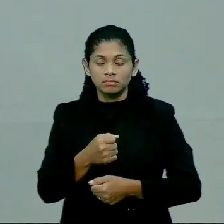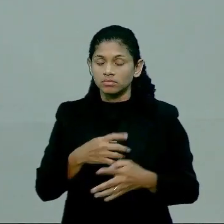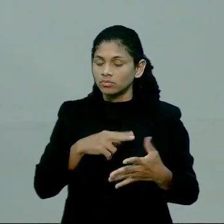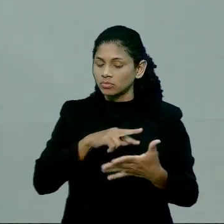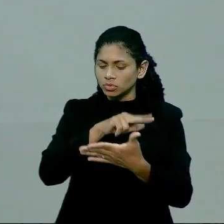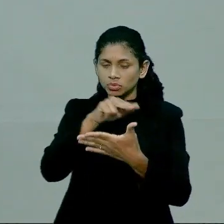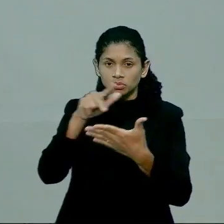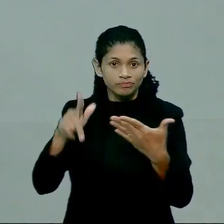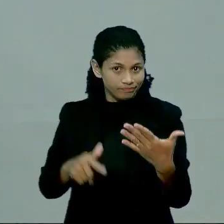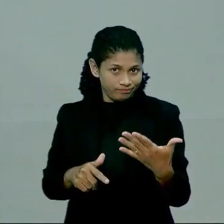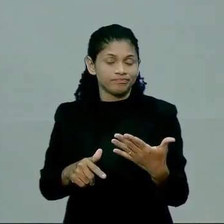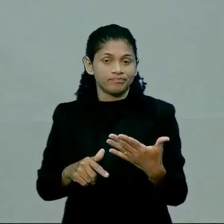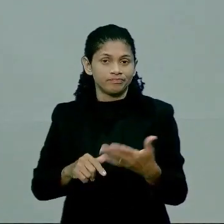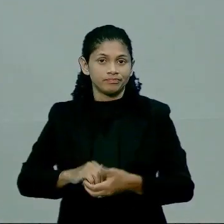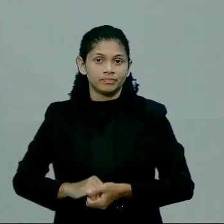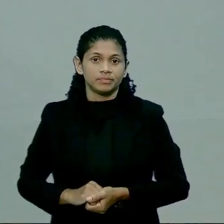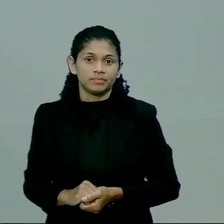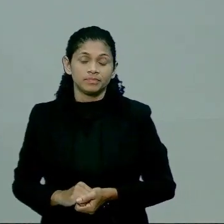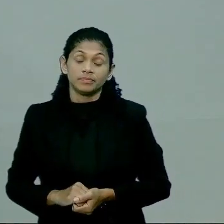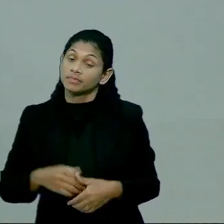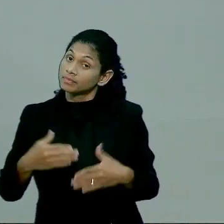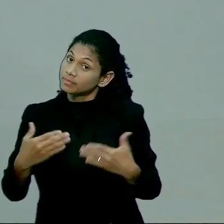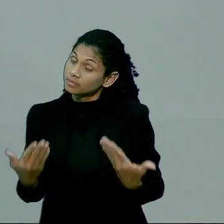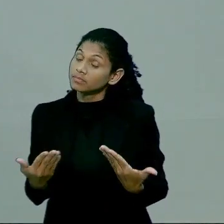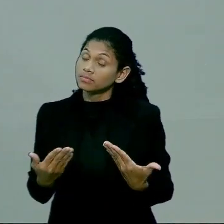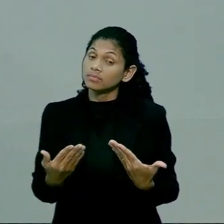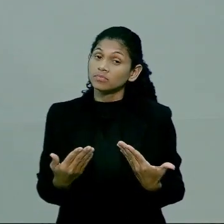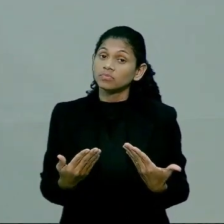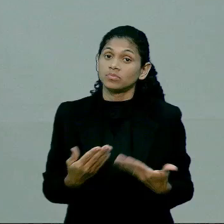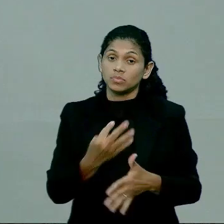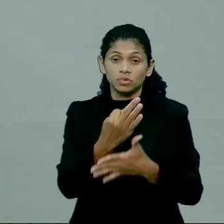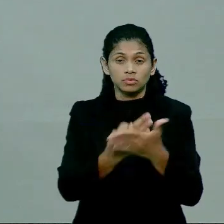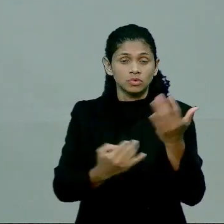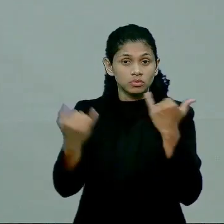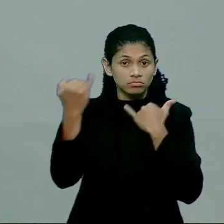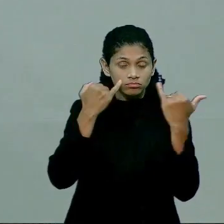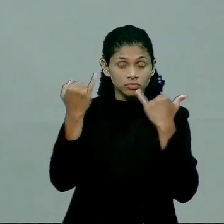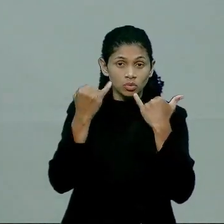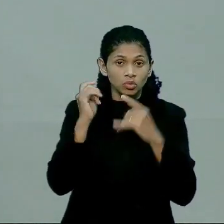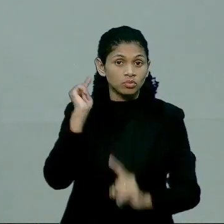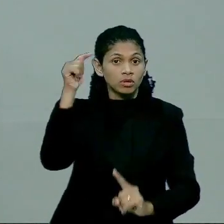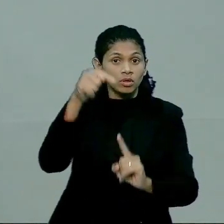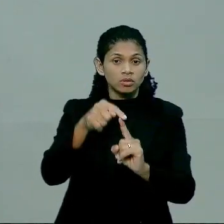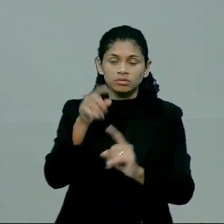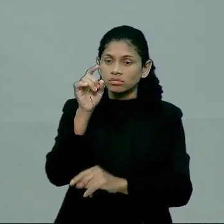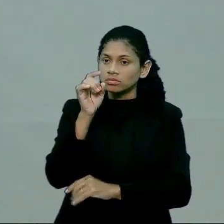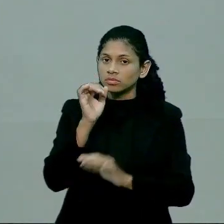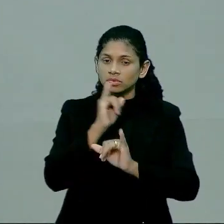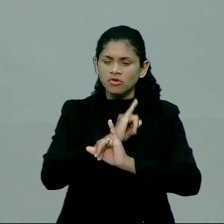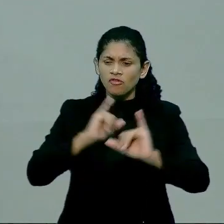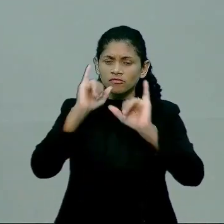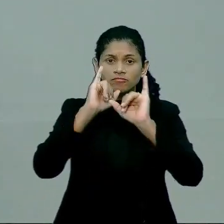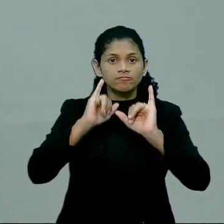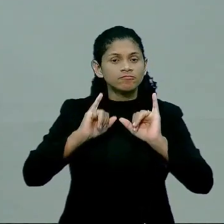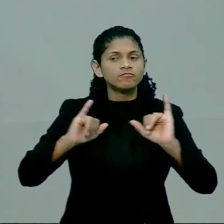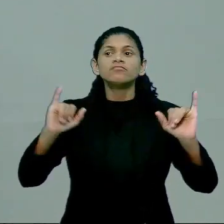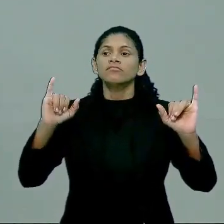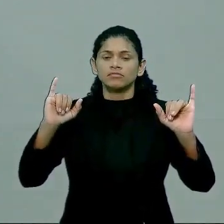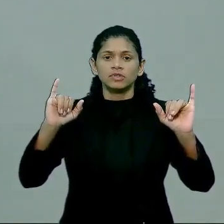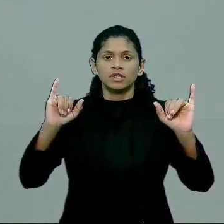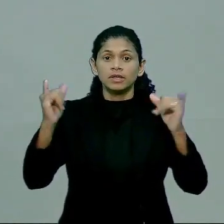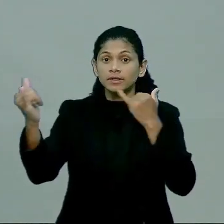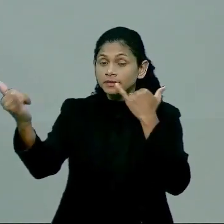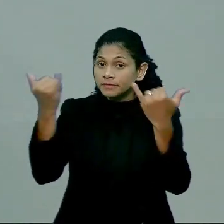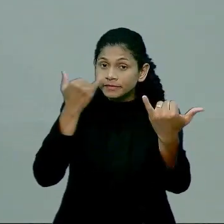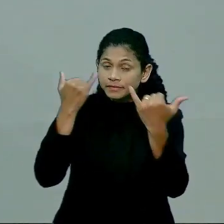então trabalhamos aqui então o texto informativo objetivo dele é informar a sociedade é deixar você que tá aí do outro lado